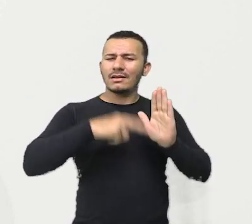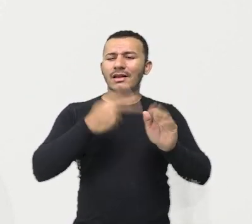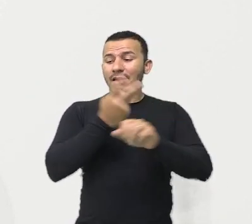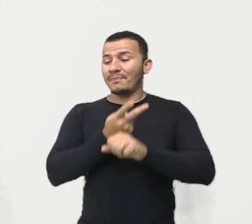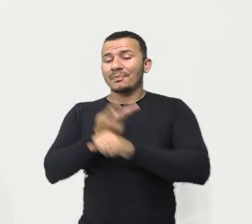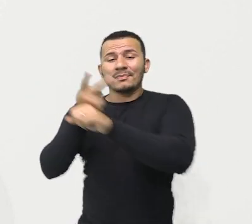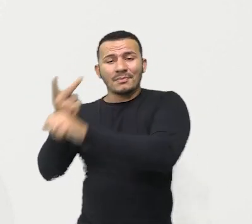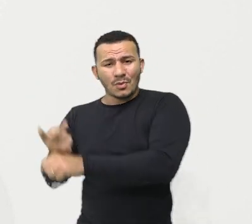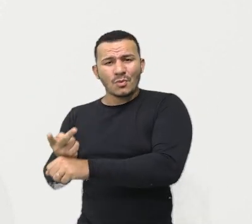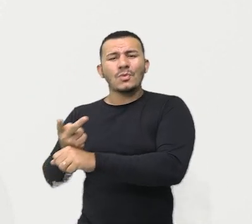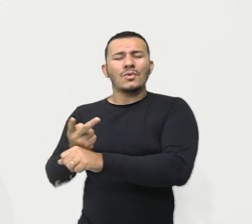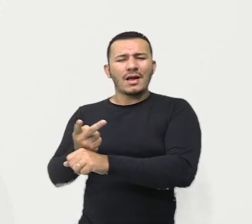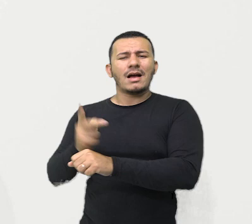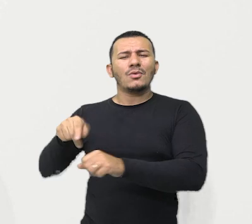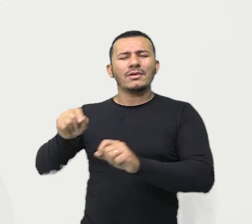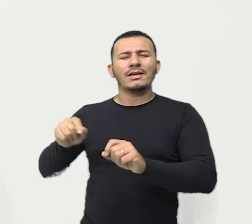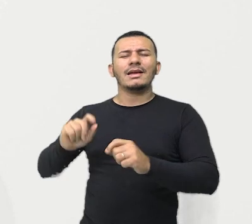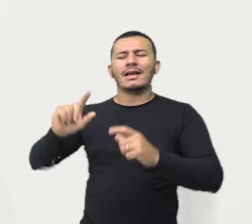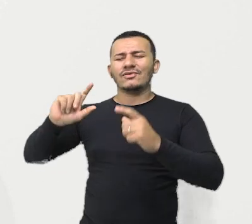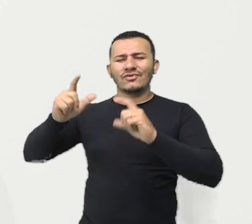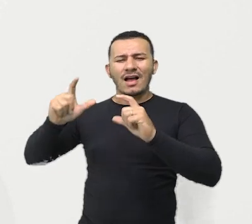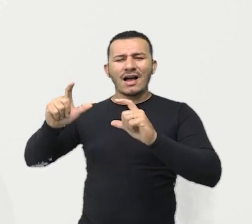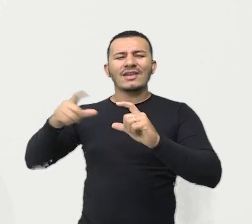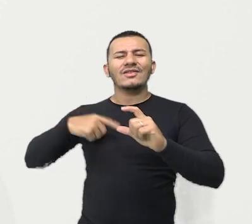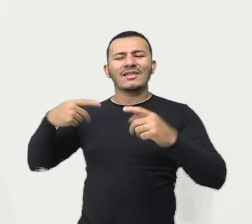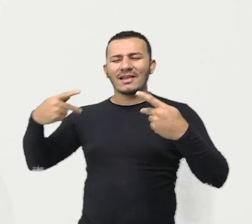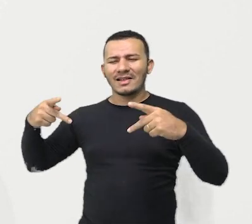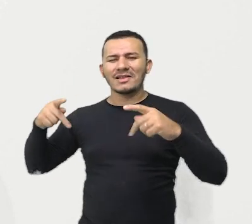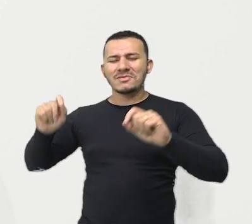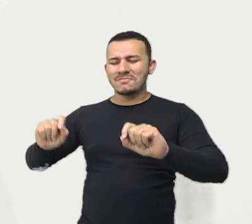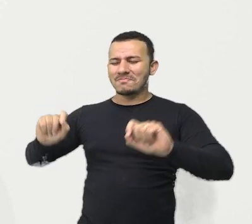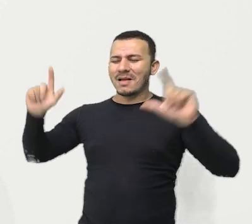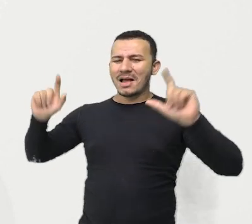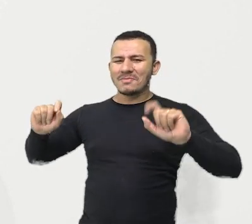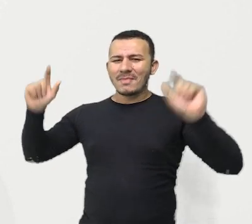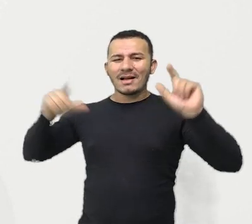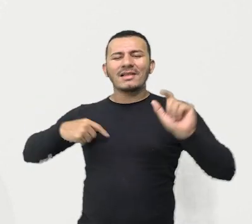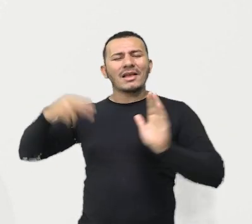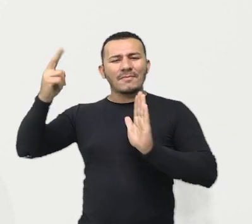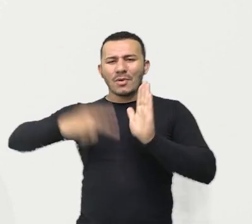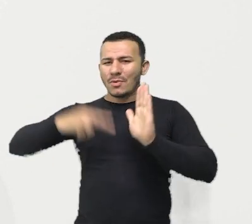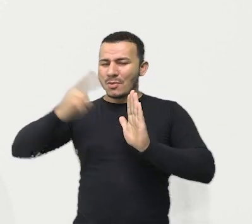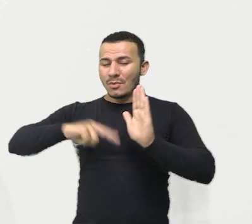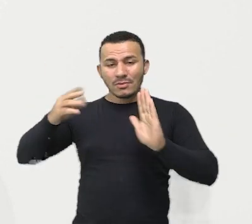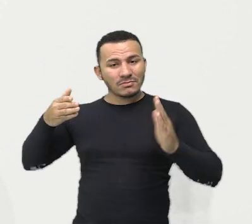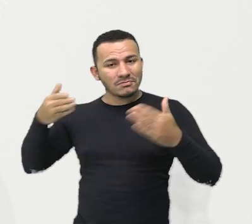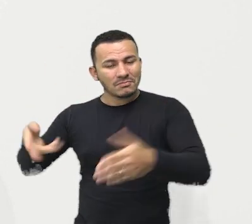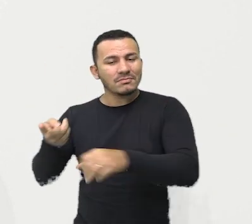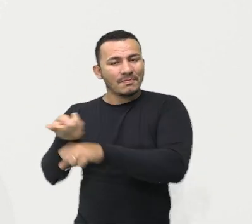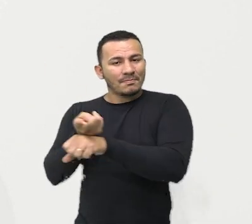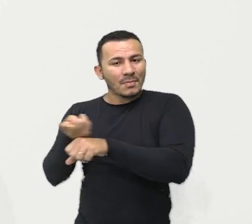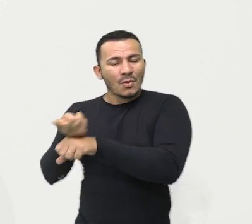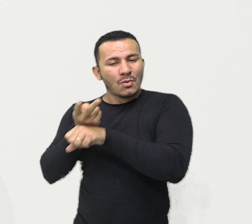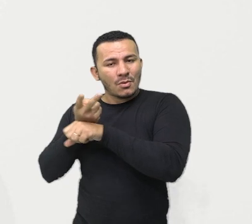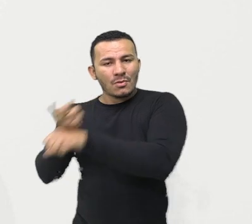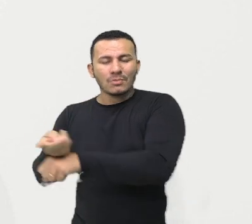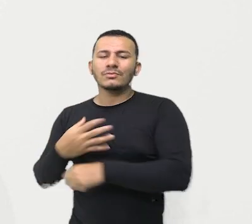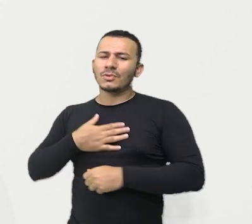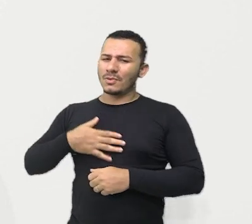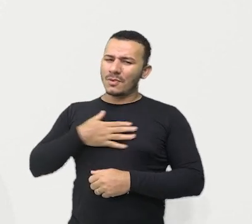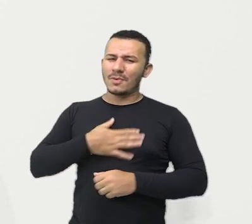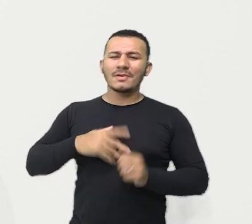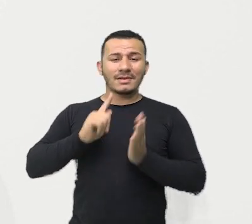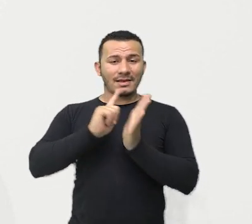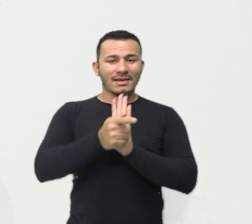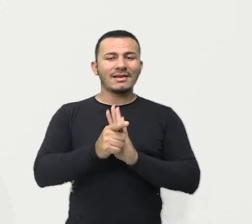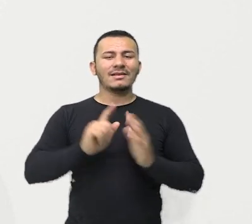impresso e procuram a seção de charges e assim por diante. Então existem leitores específicos que gostam de ler esse gênero,